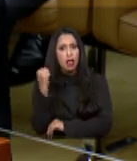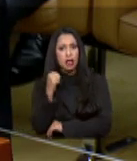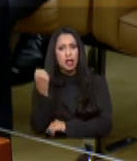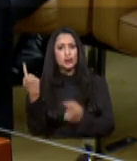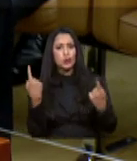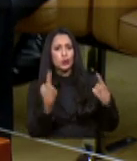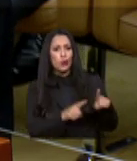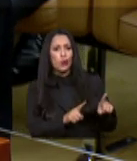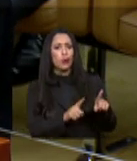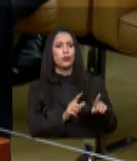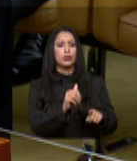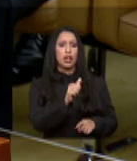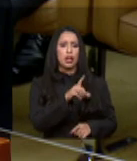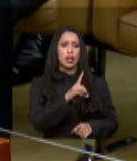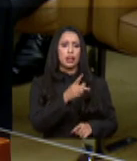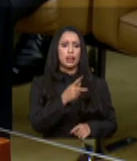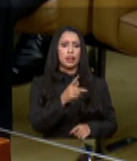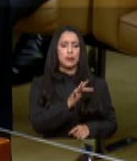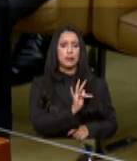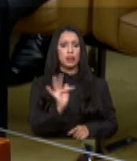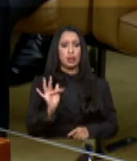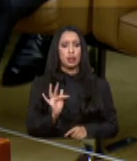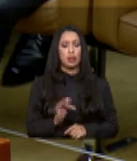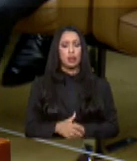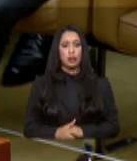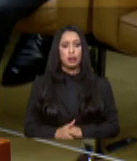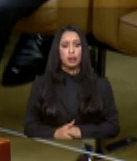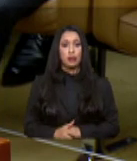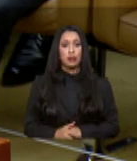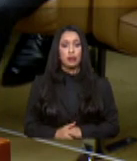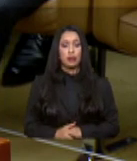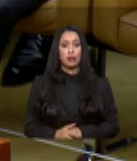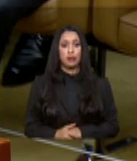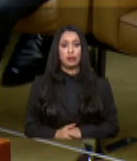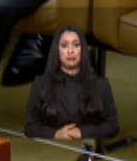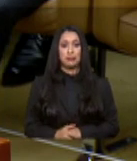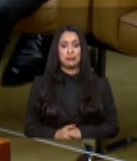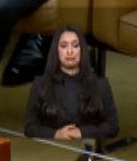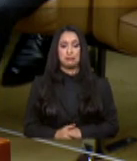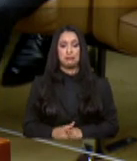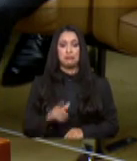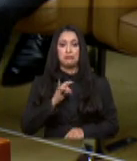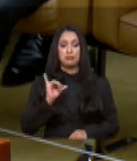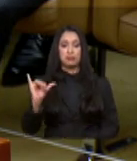violações a preceitos fundamentais. E o que